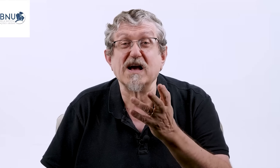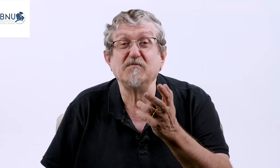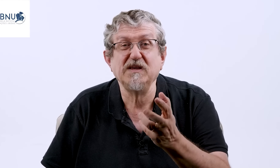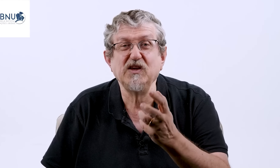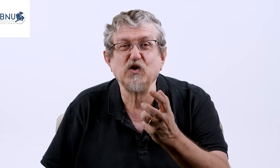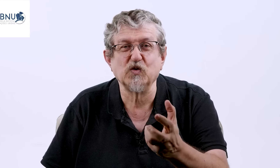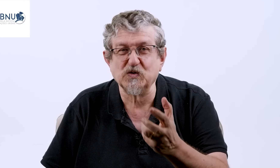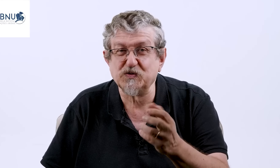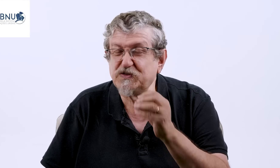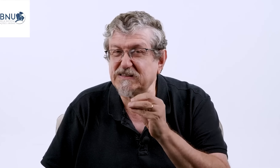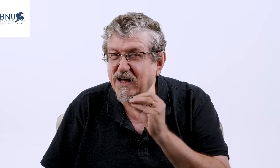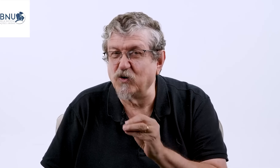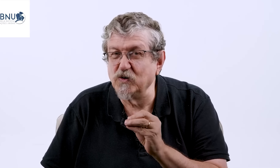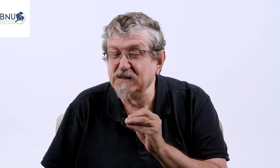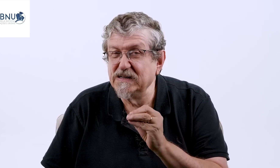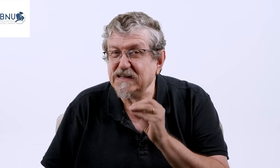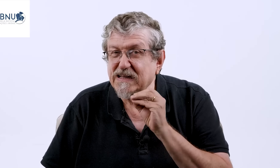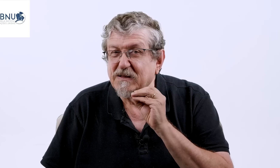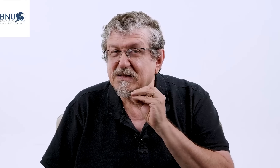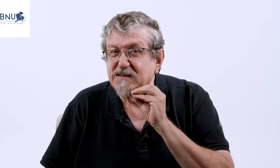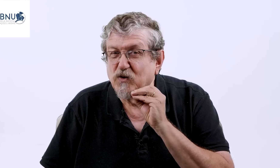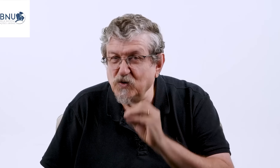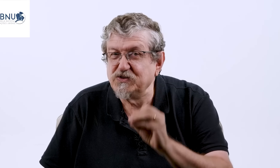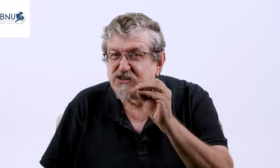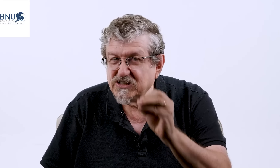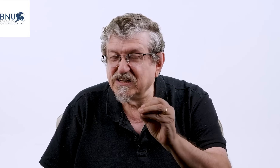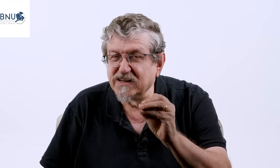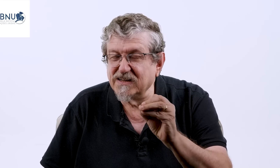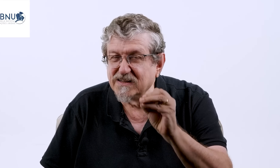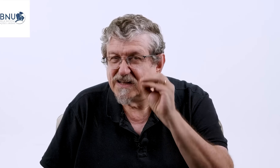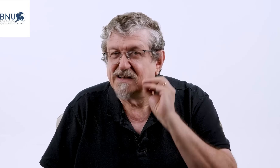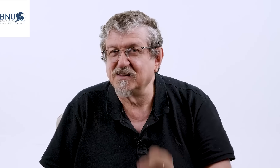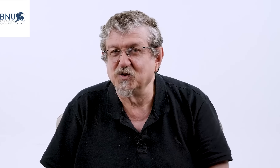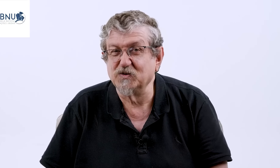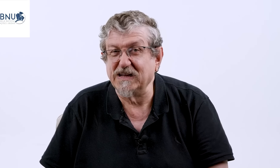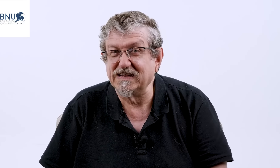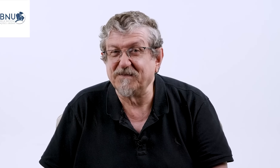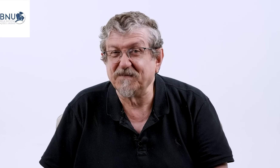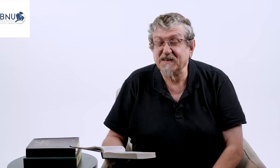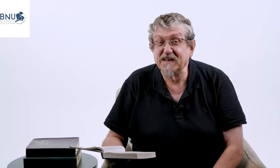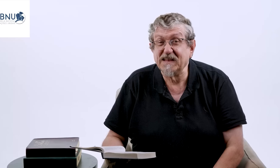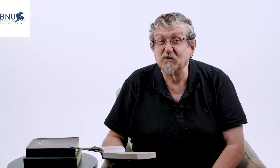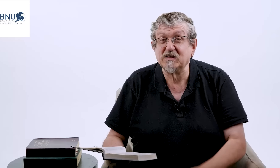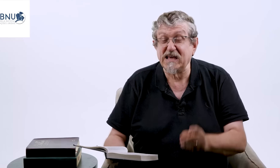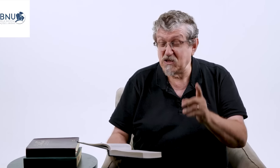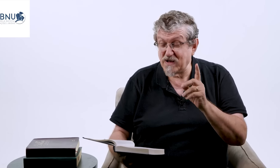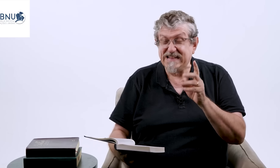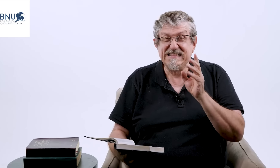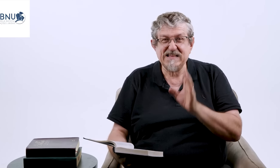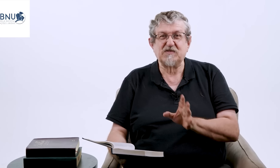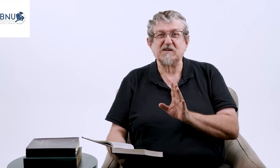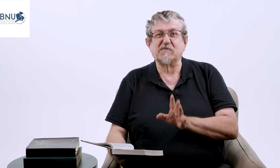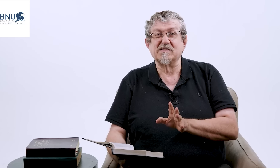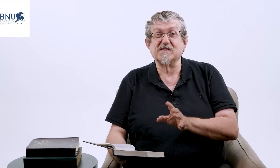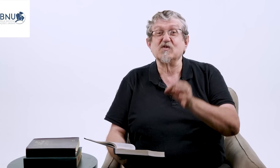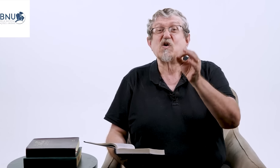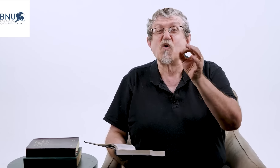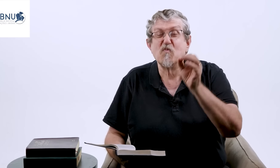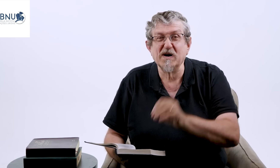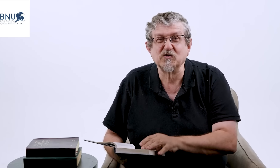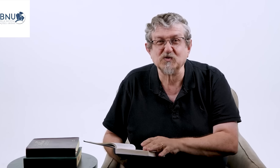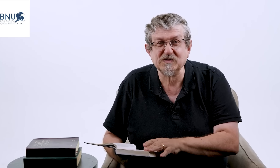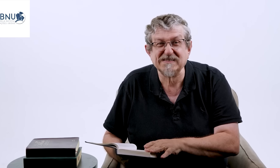é o caminho final onde chega essa doutrina? Eu tenho a nítida impressão